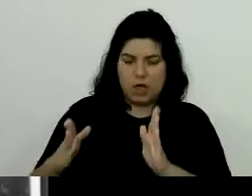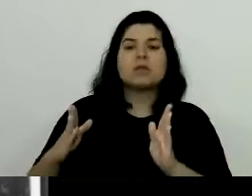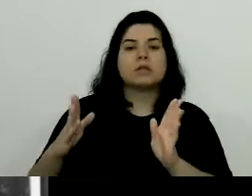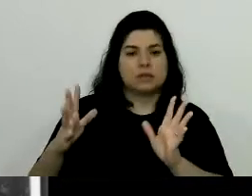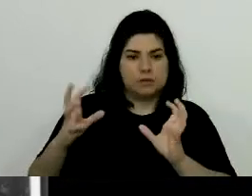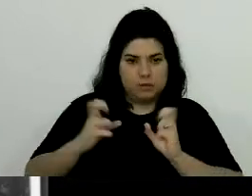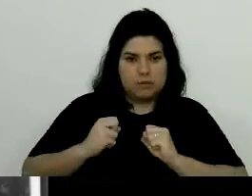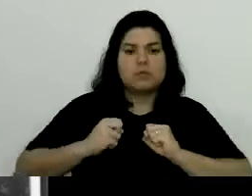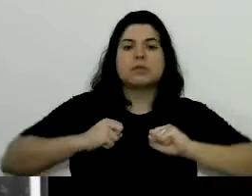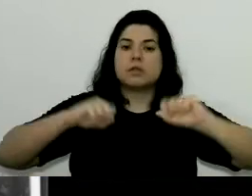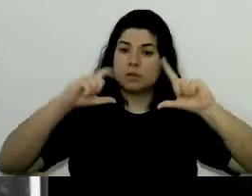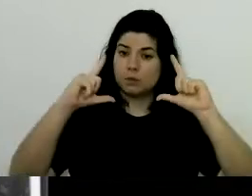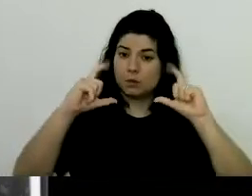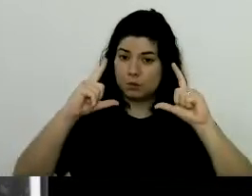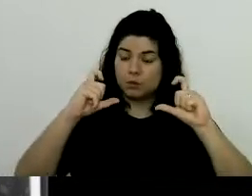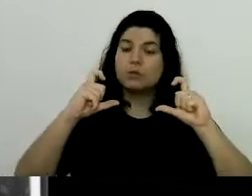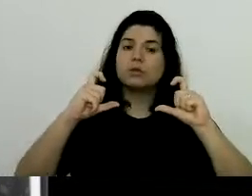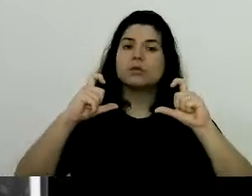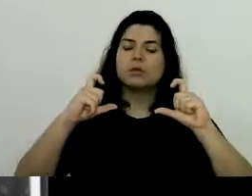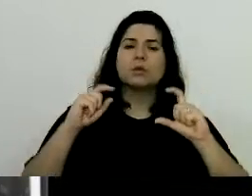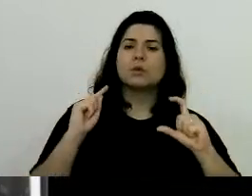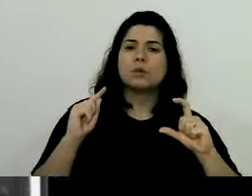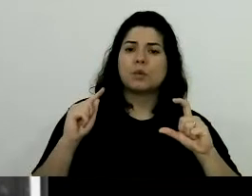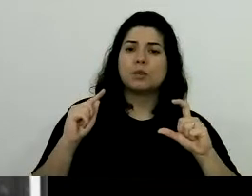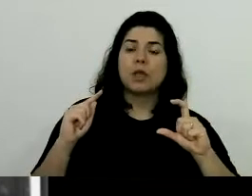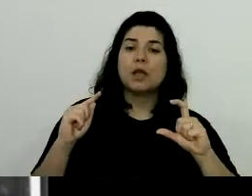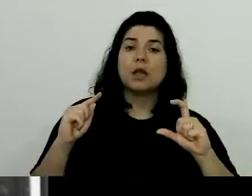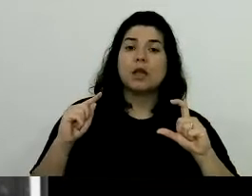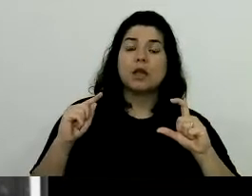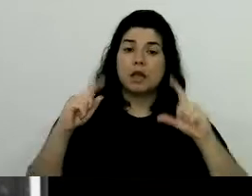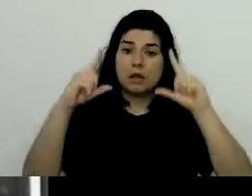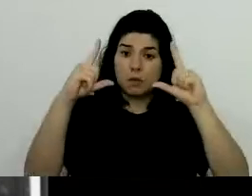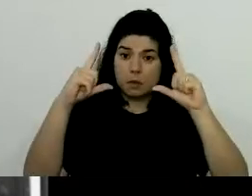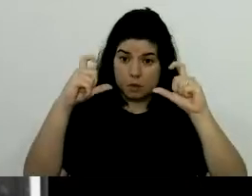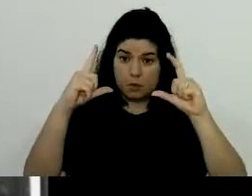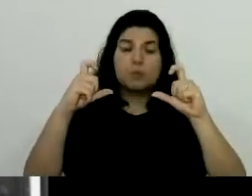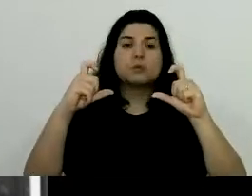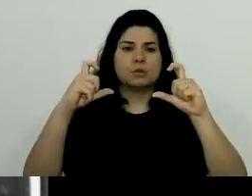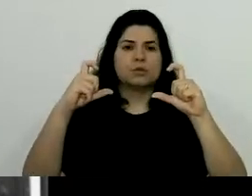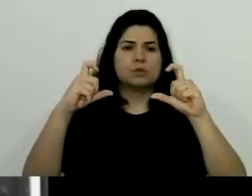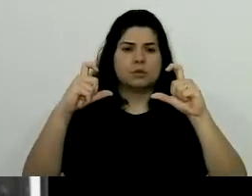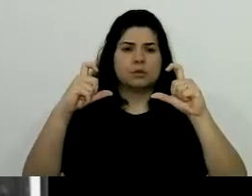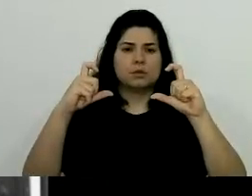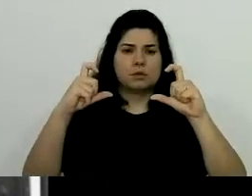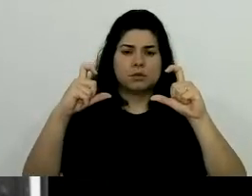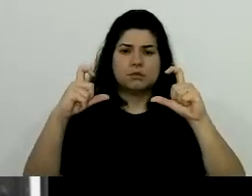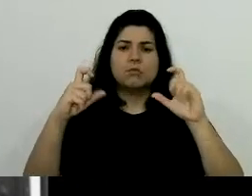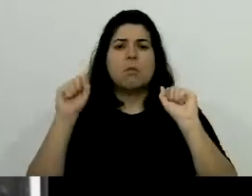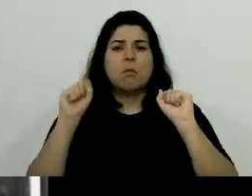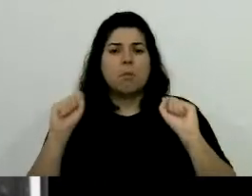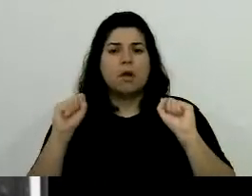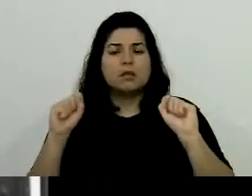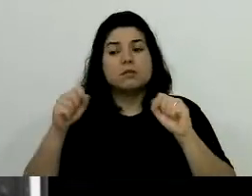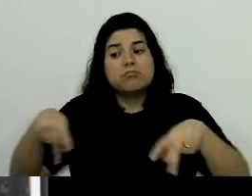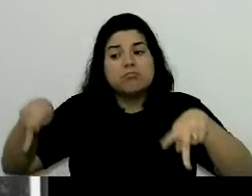patrimonialização da fotografia, ou seja, quando ela deixa a sua dimensão privada, mesmo que ela seja uma instituição